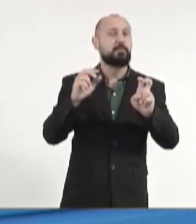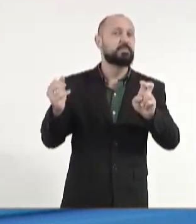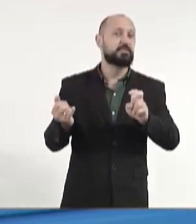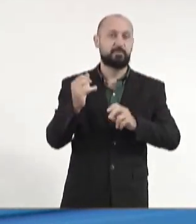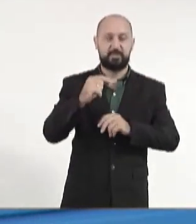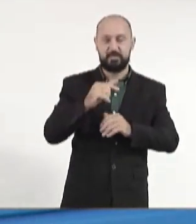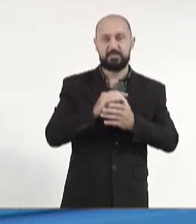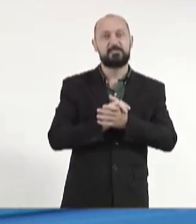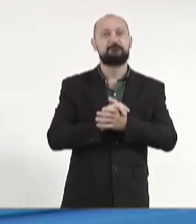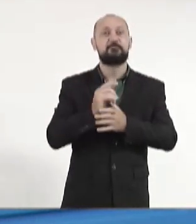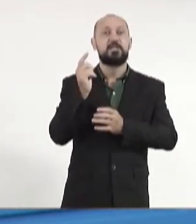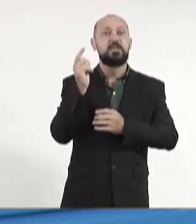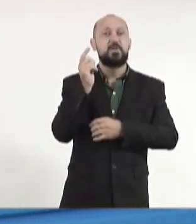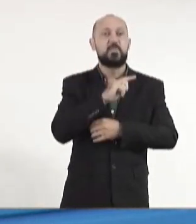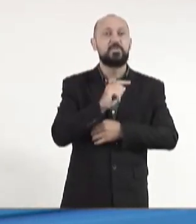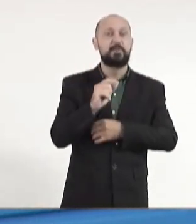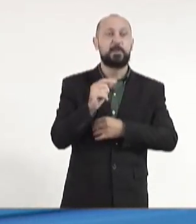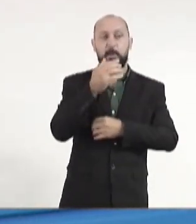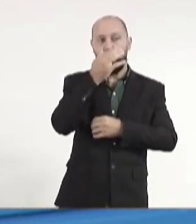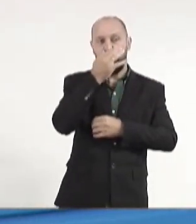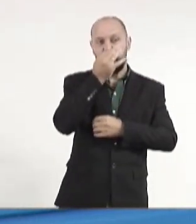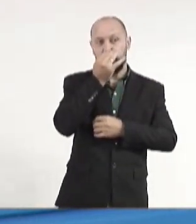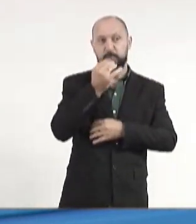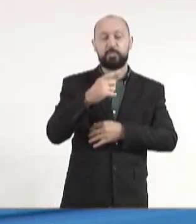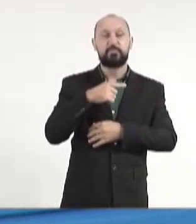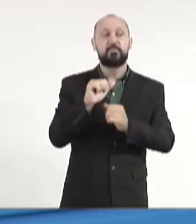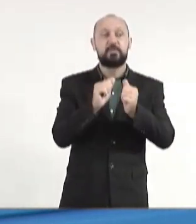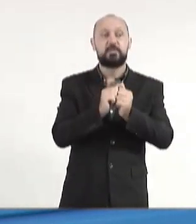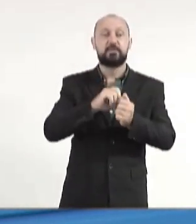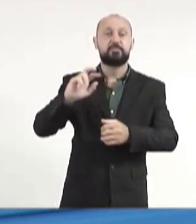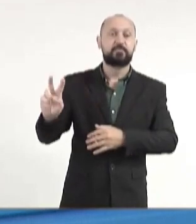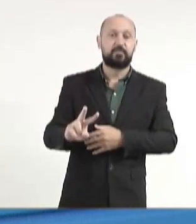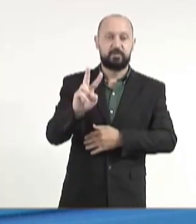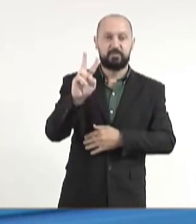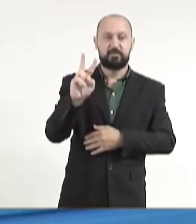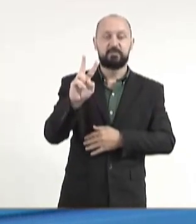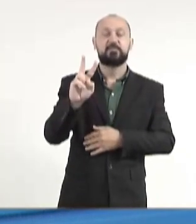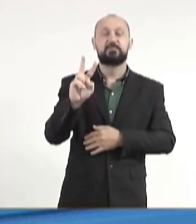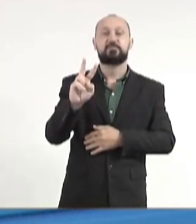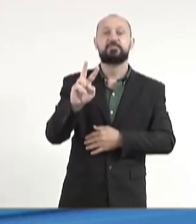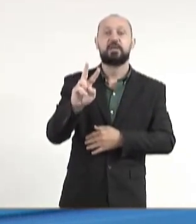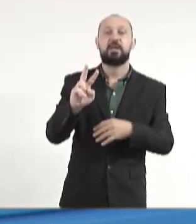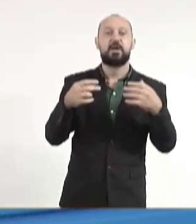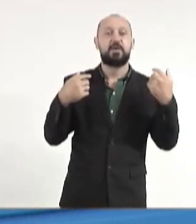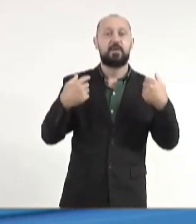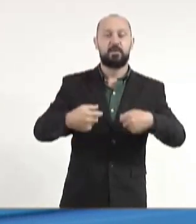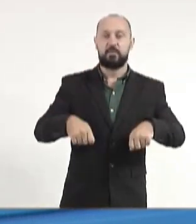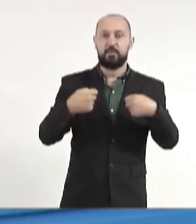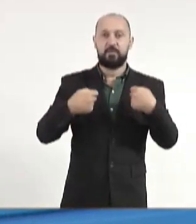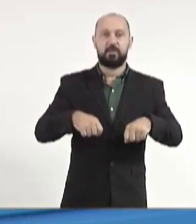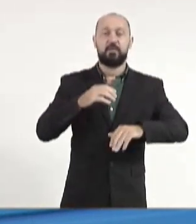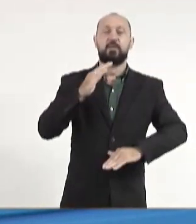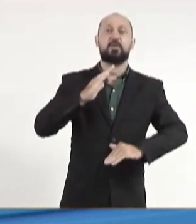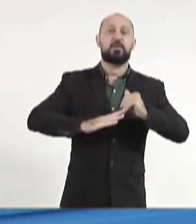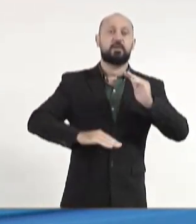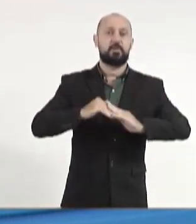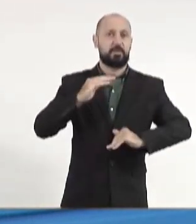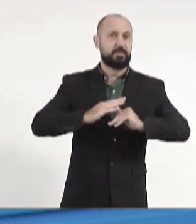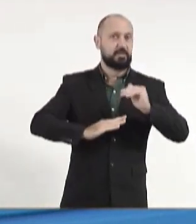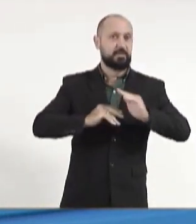Poder Executivo quem pode propor algo nesse sentido, de um plano de cargos, carreiras e salários aos servidores da Fundação de Turismo do estado.